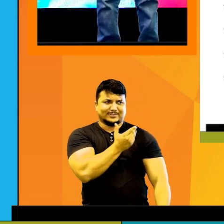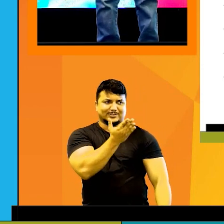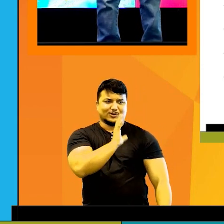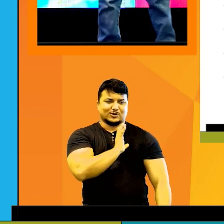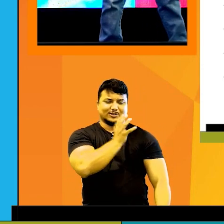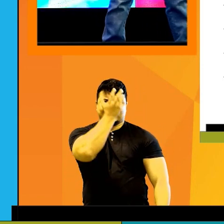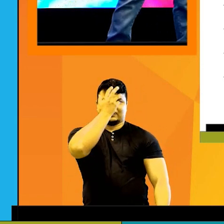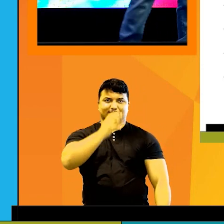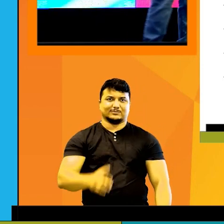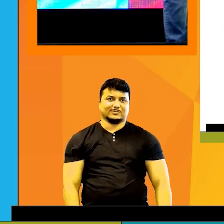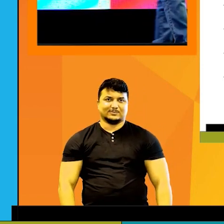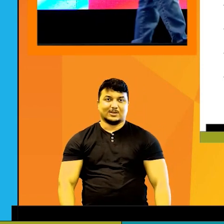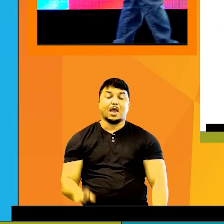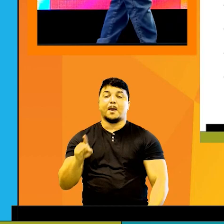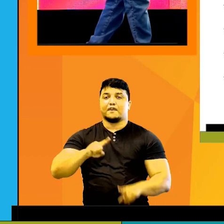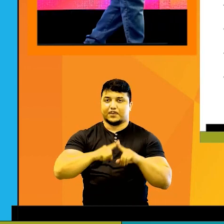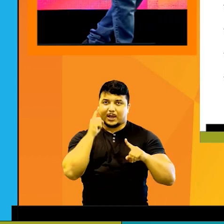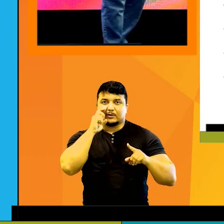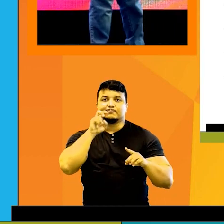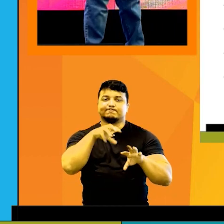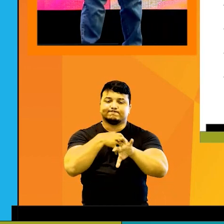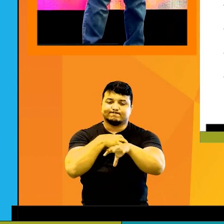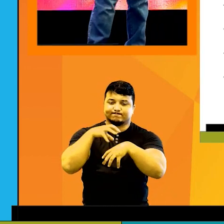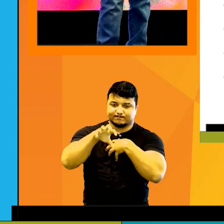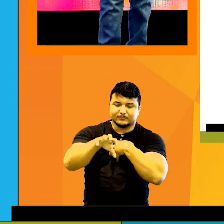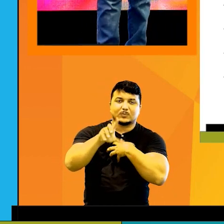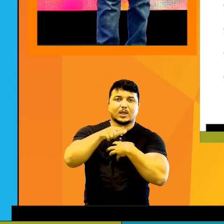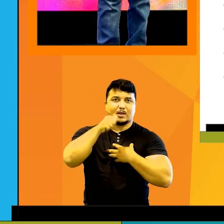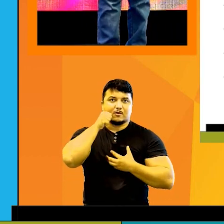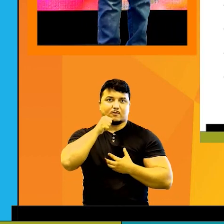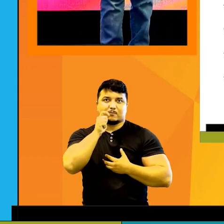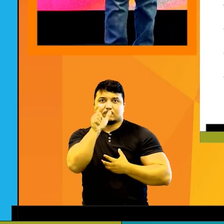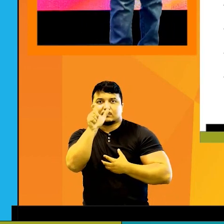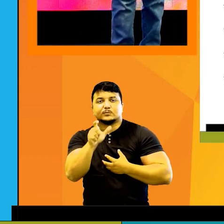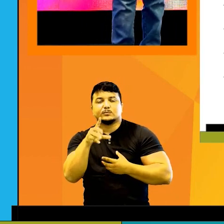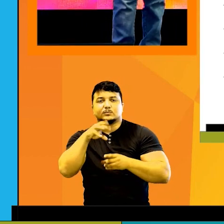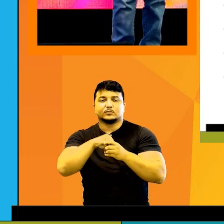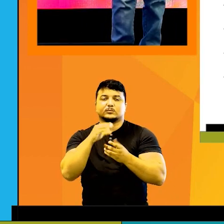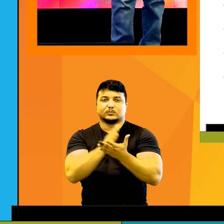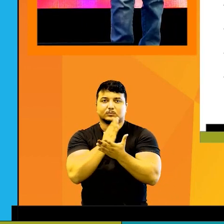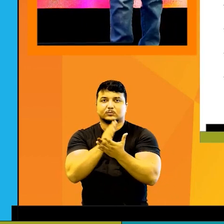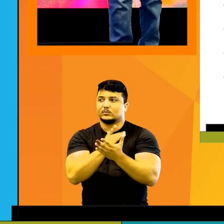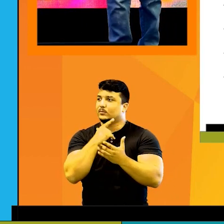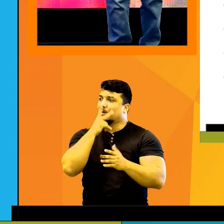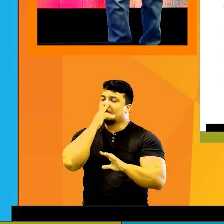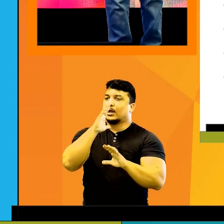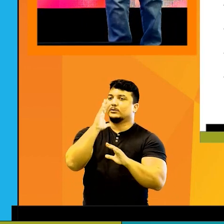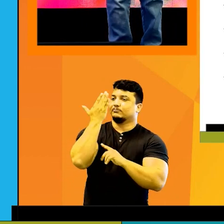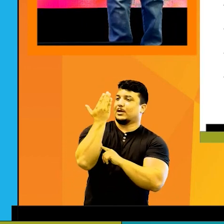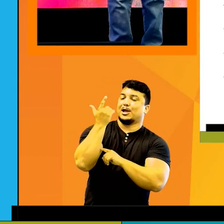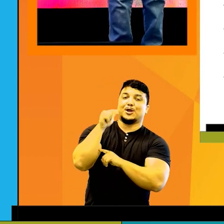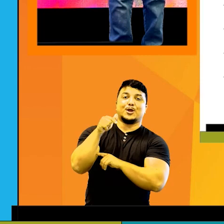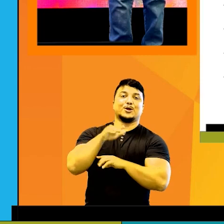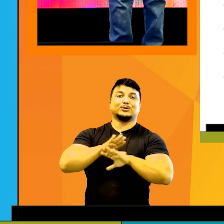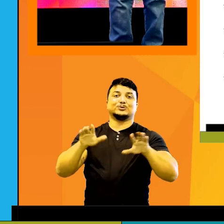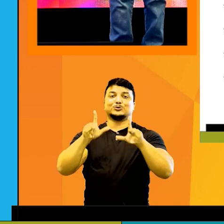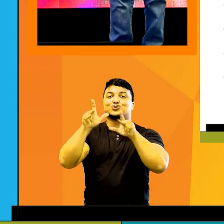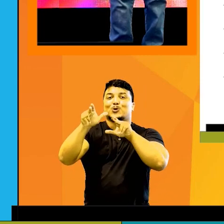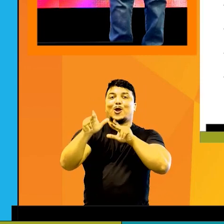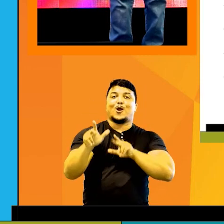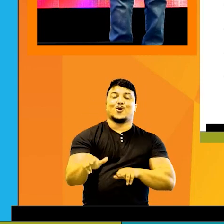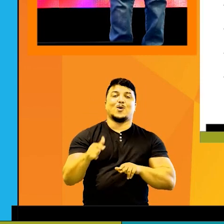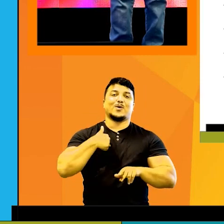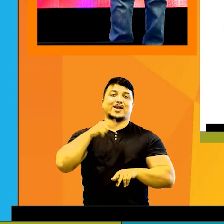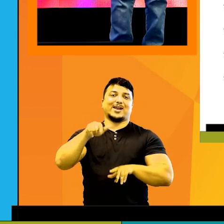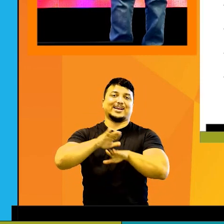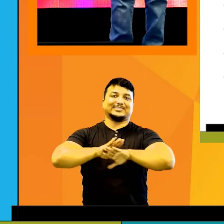tá? Mas elas se viam nas personagens femininas românticas, viu? E se espelhavam. Olha, eu sou igual a mim, eu sou